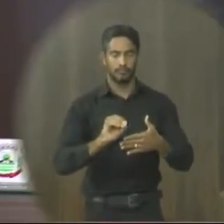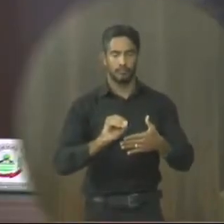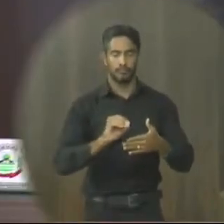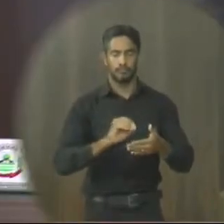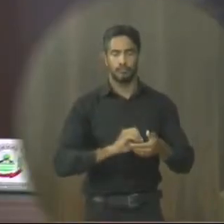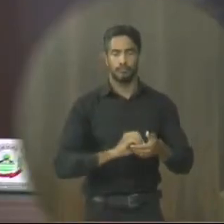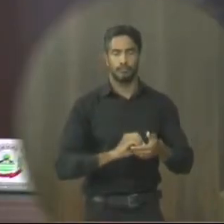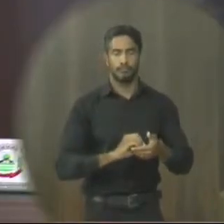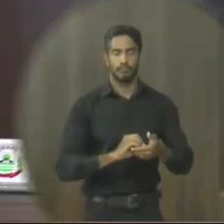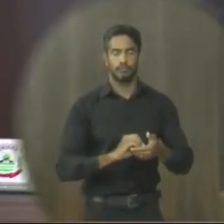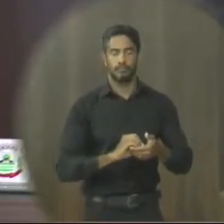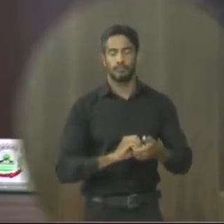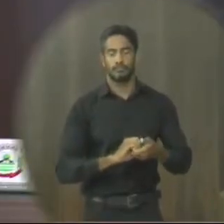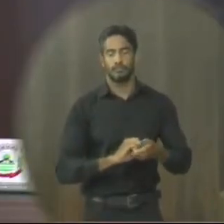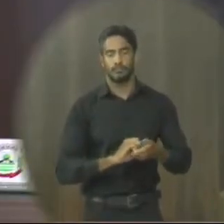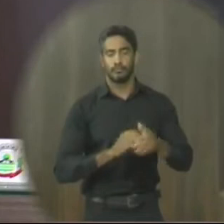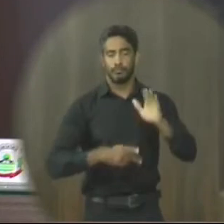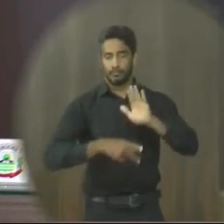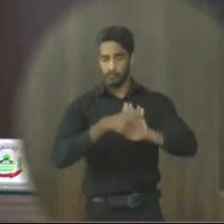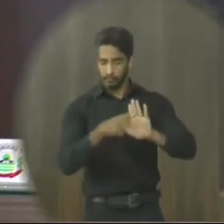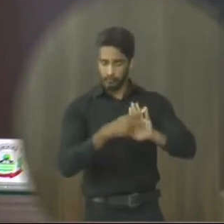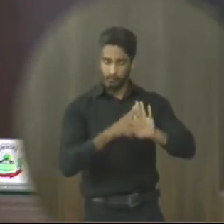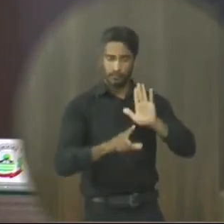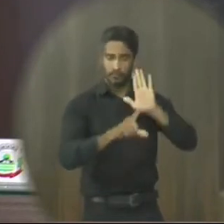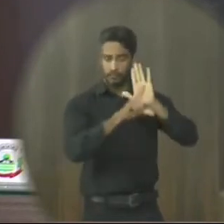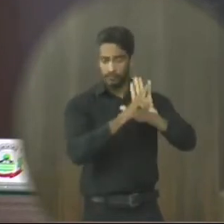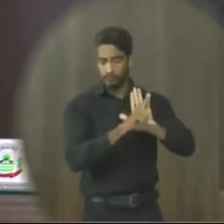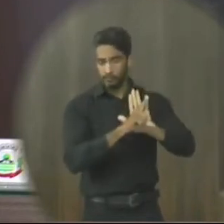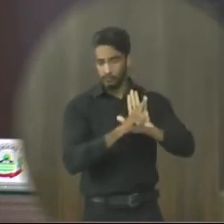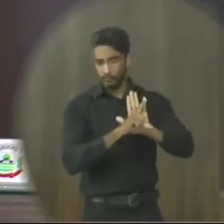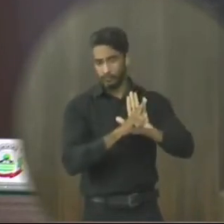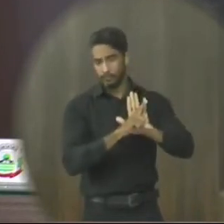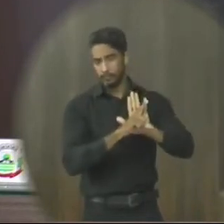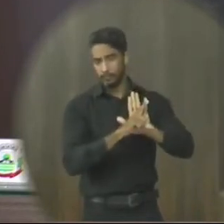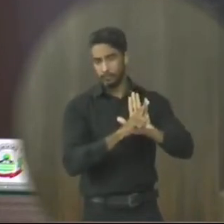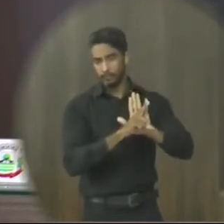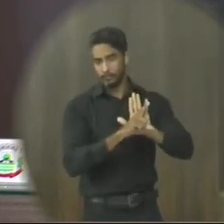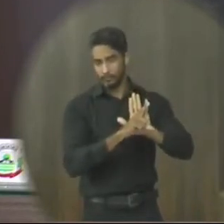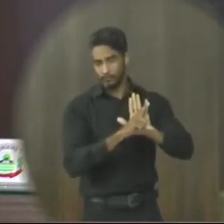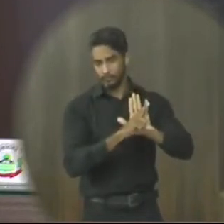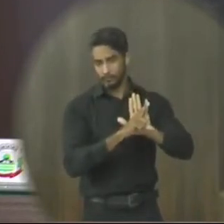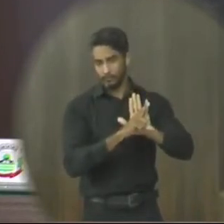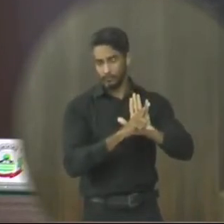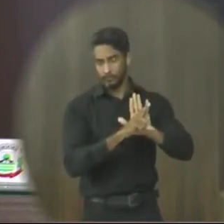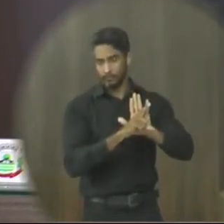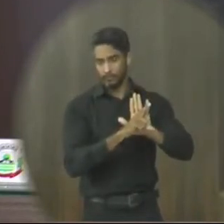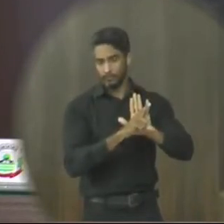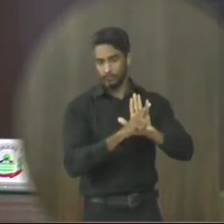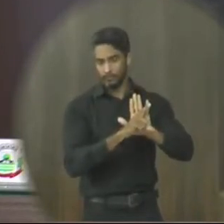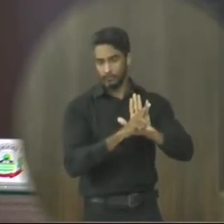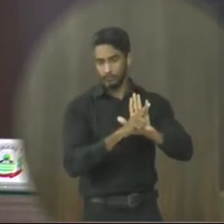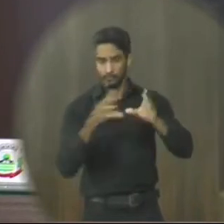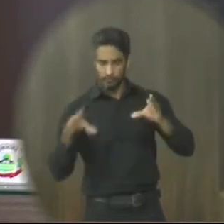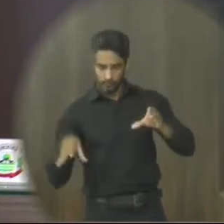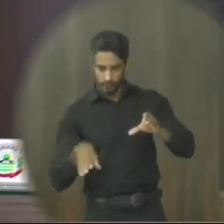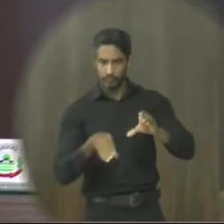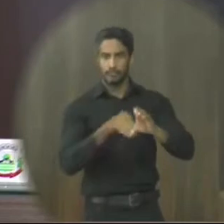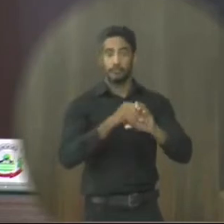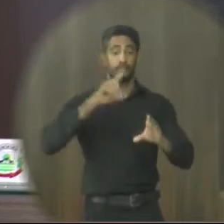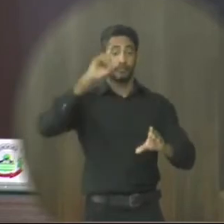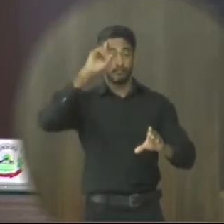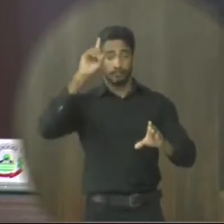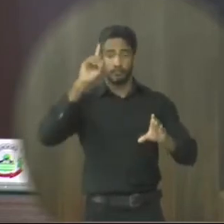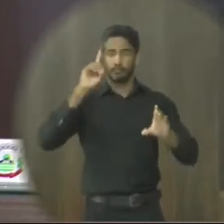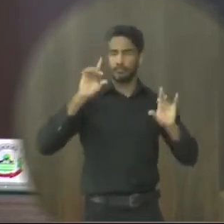Bruno Henrique de Oliveira Mendes. O projeto de lei em Espigras institui o Dia Mundial